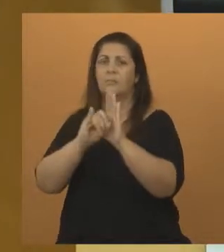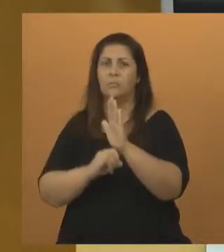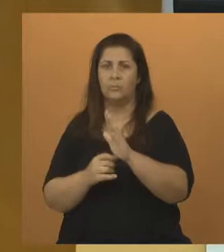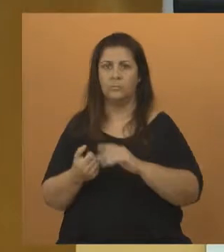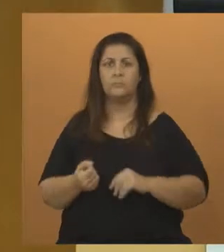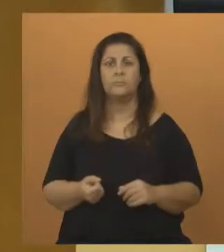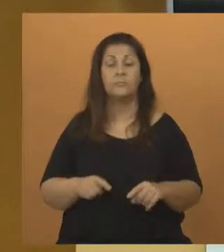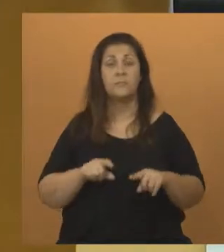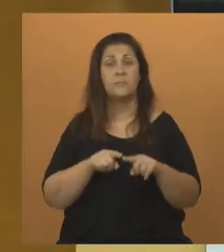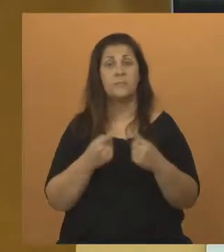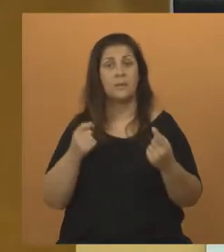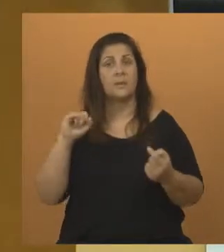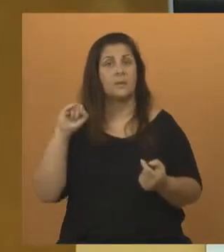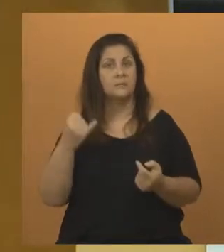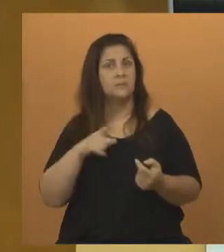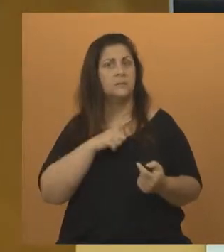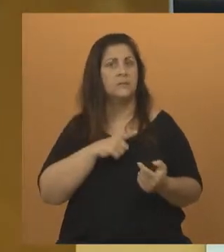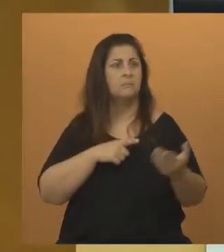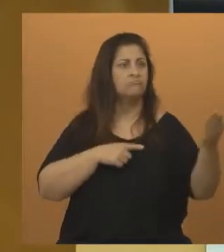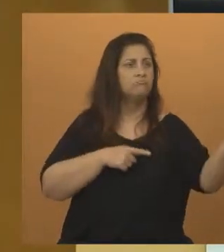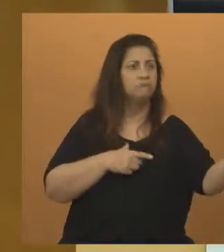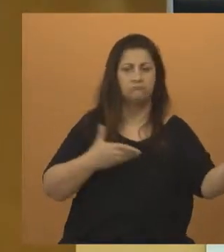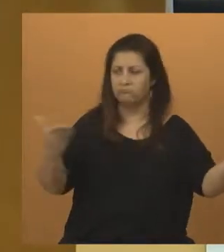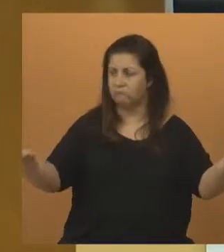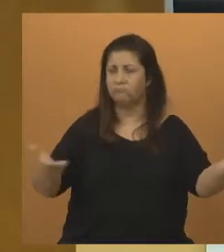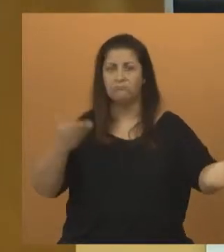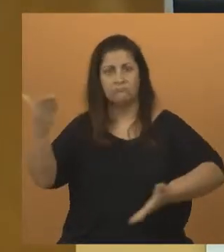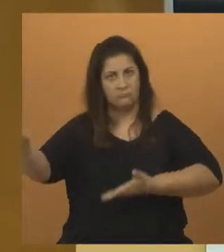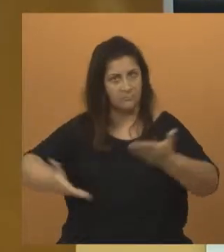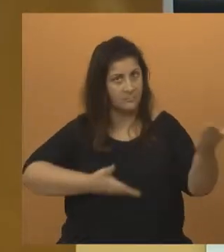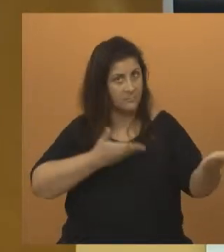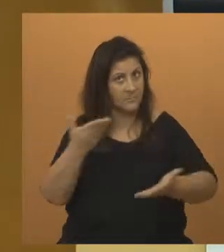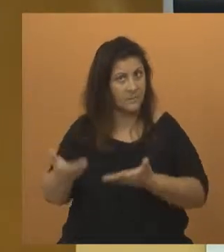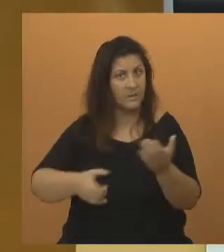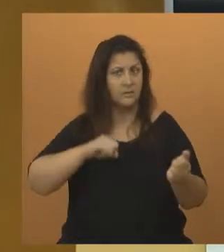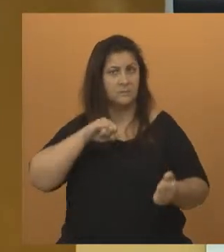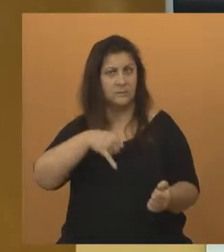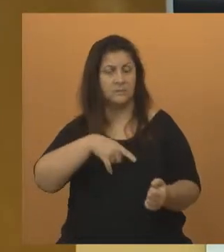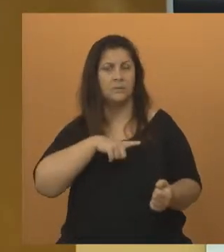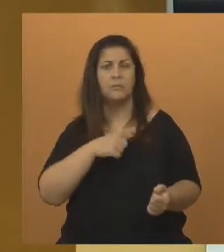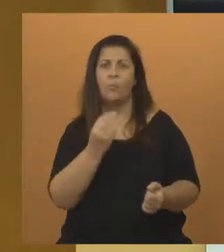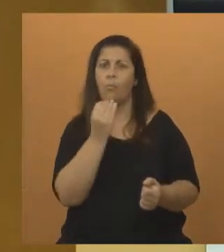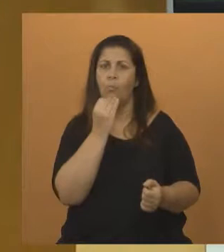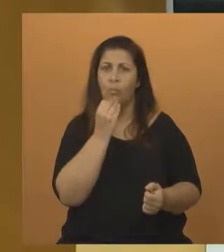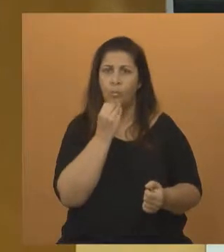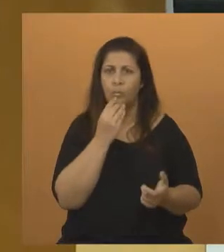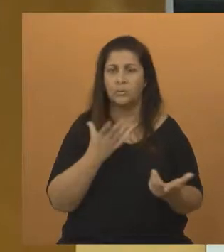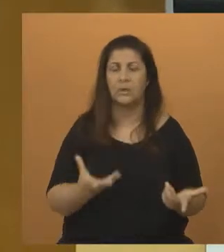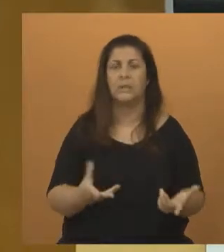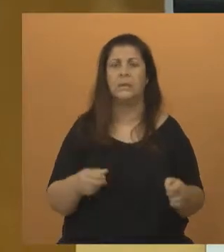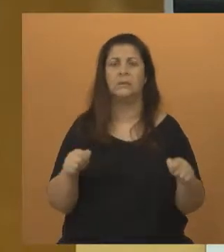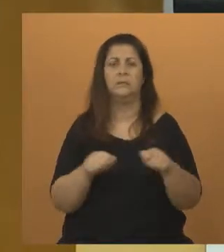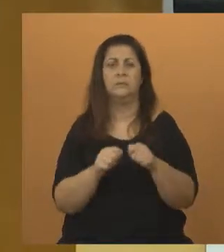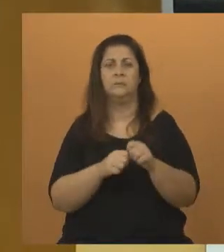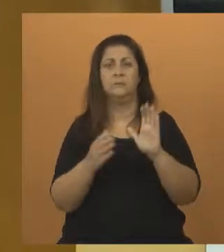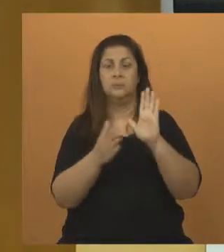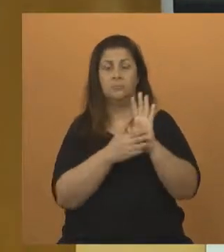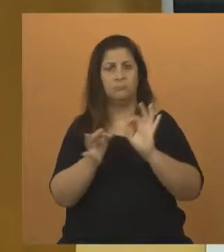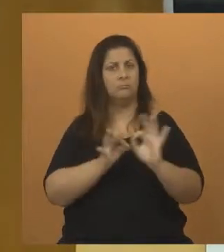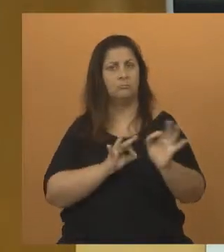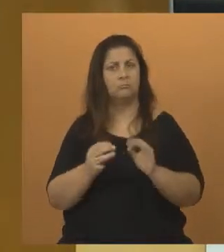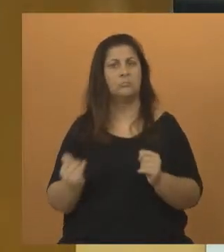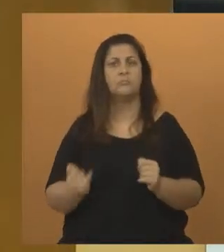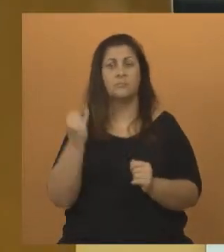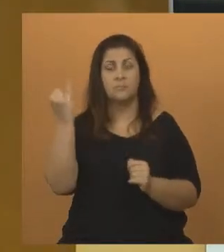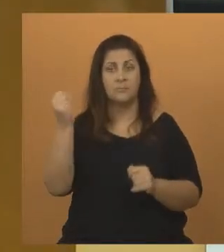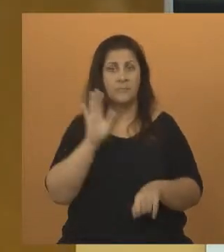Mas se há essa contrapartida, e essa contrapartida tem a chance de virar projetos importantes que beneficiam a